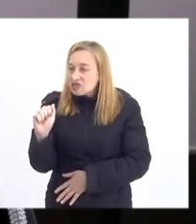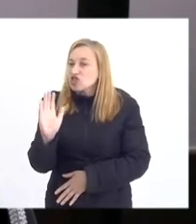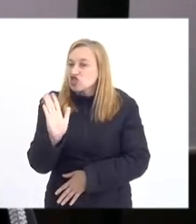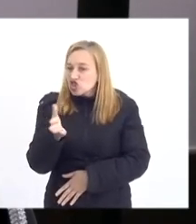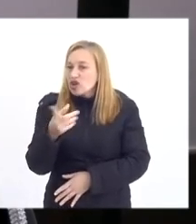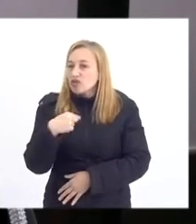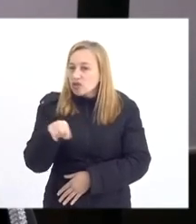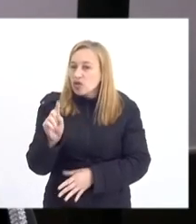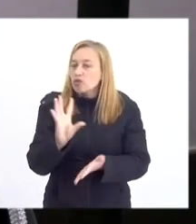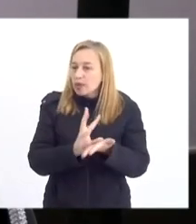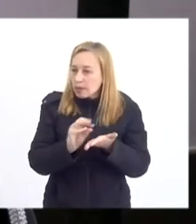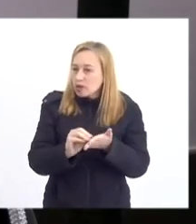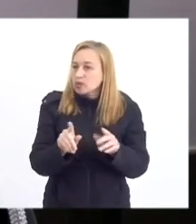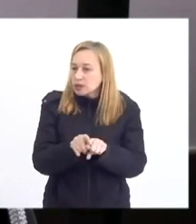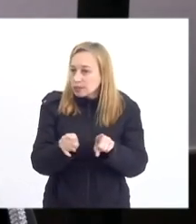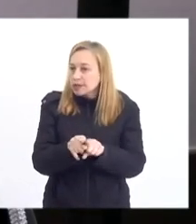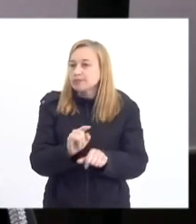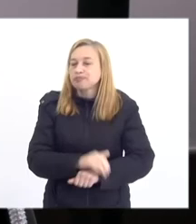a pauta.